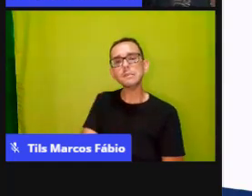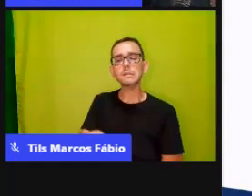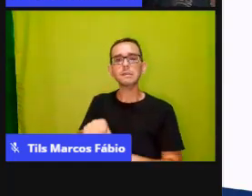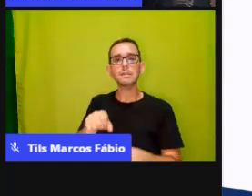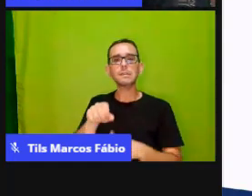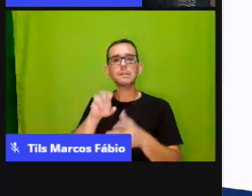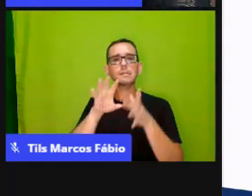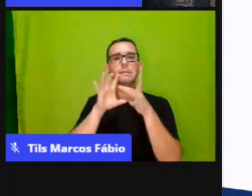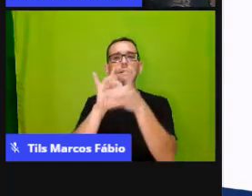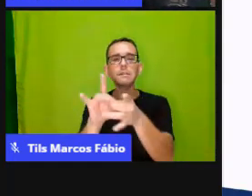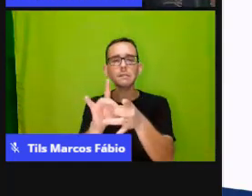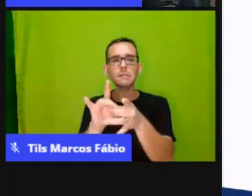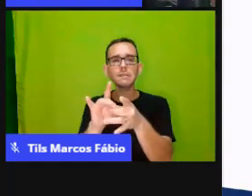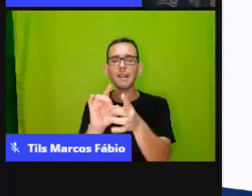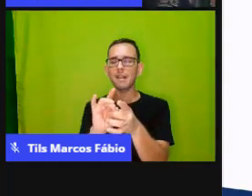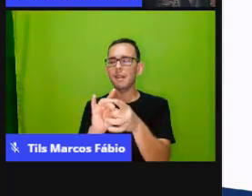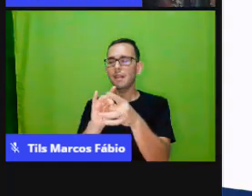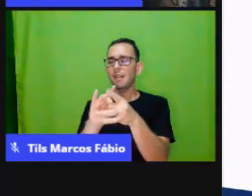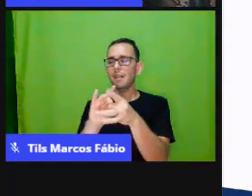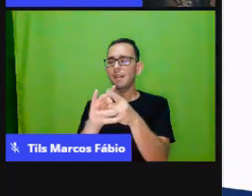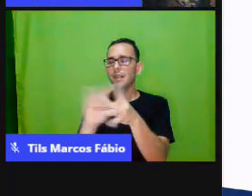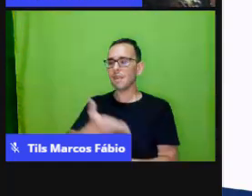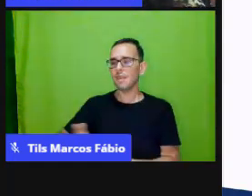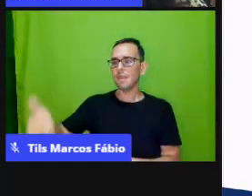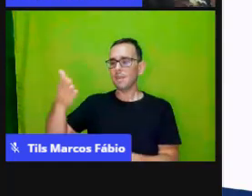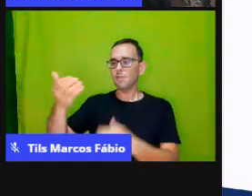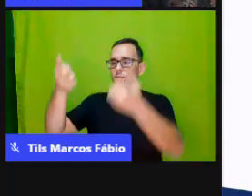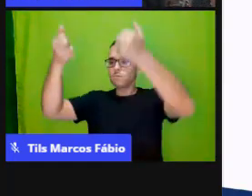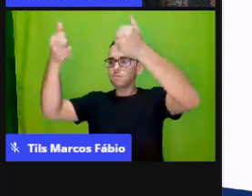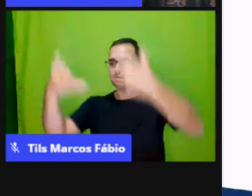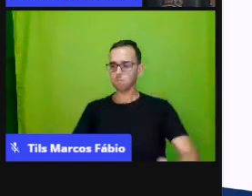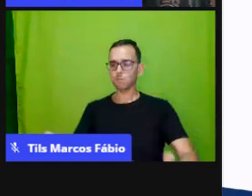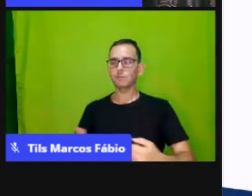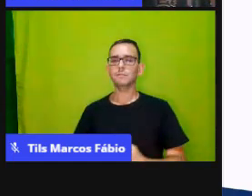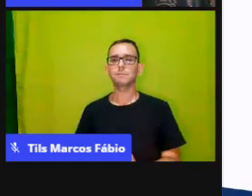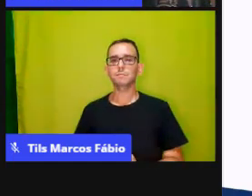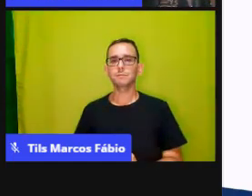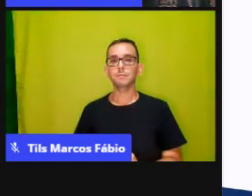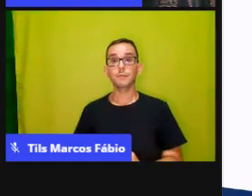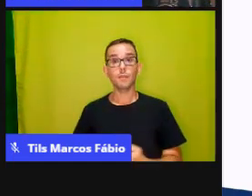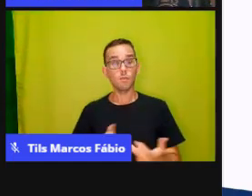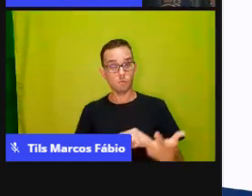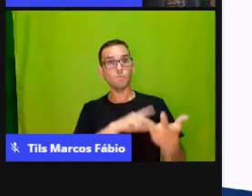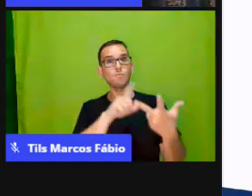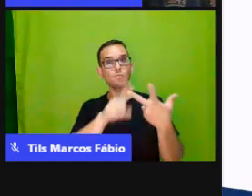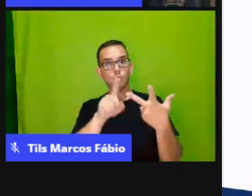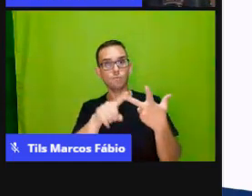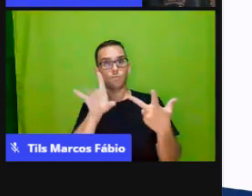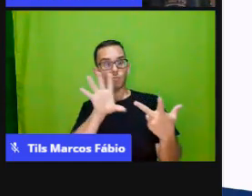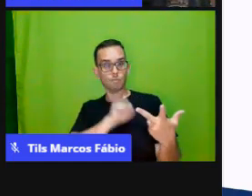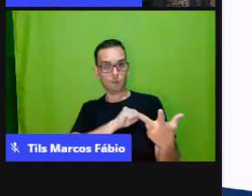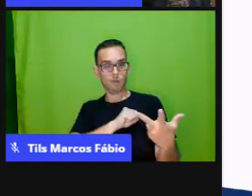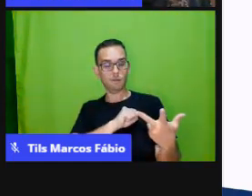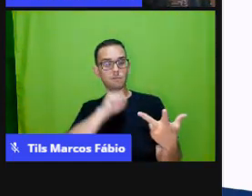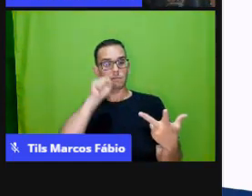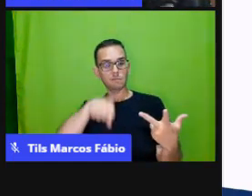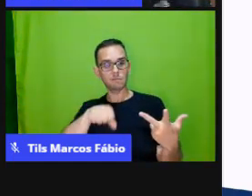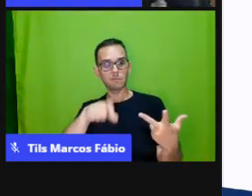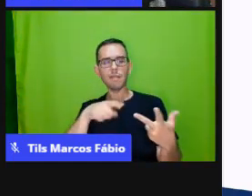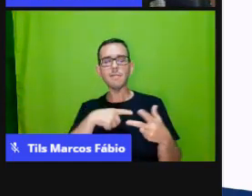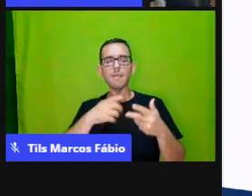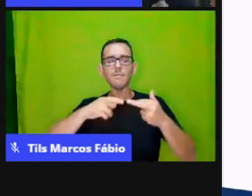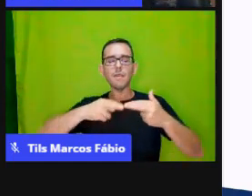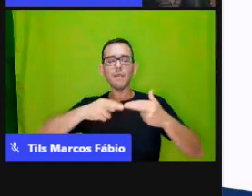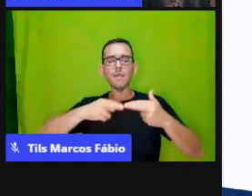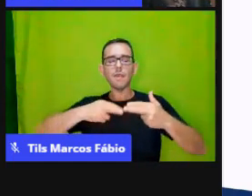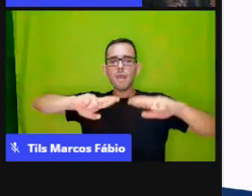abordar as liberdades citadas pela professora Eliane. Outra coisa que os gatos adoram é você instalar redinha. Então,